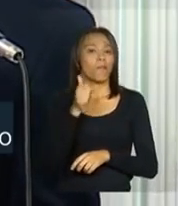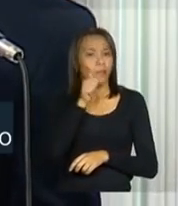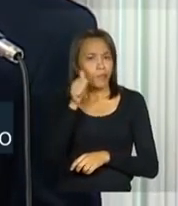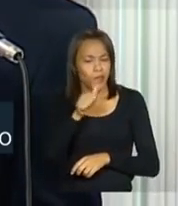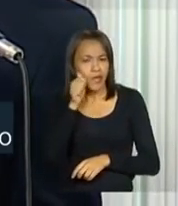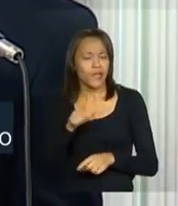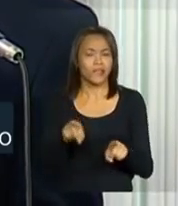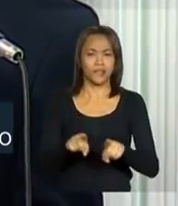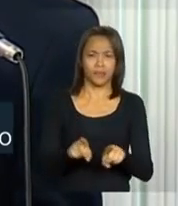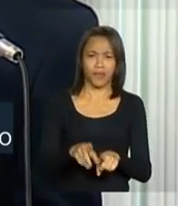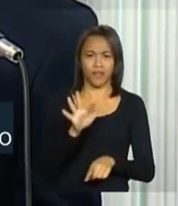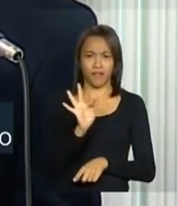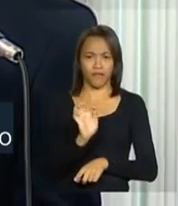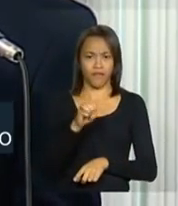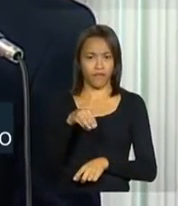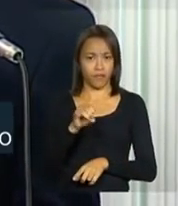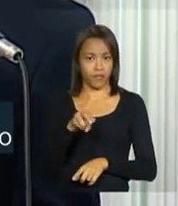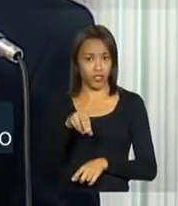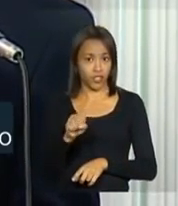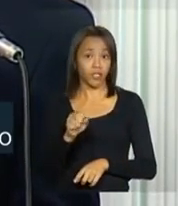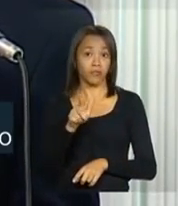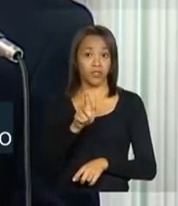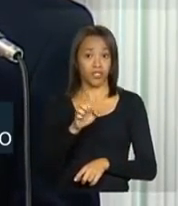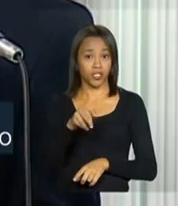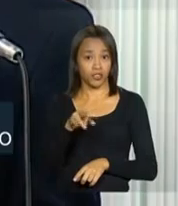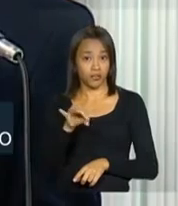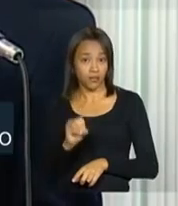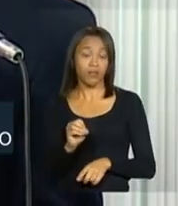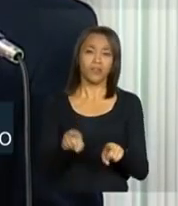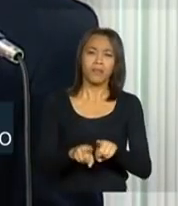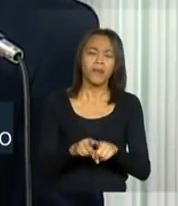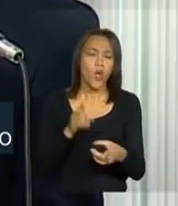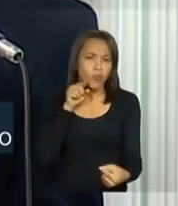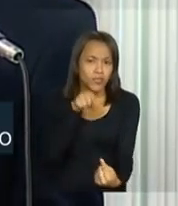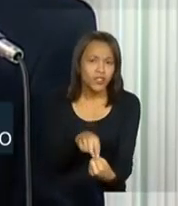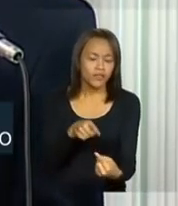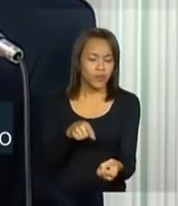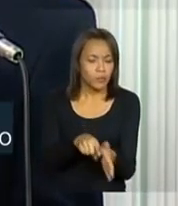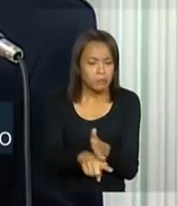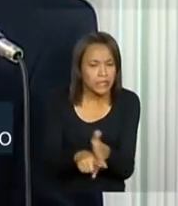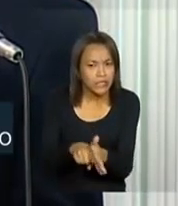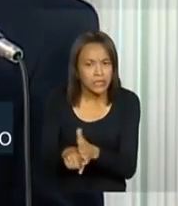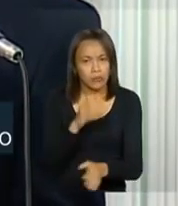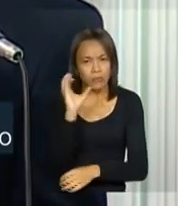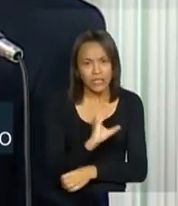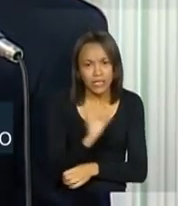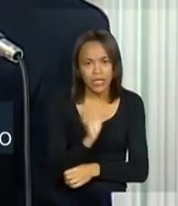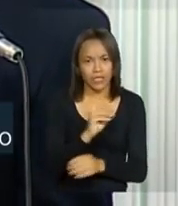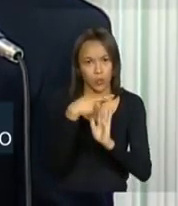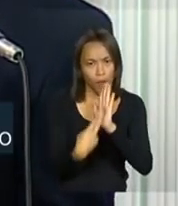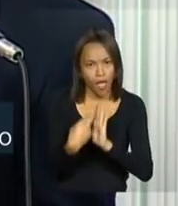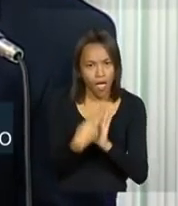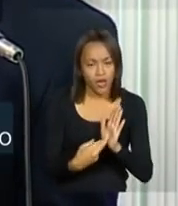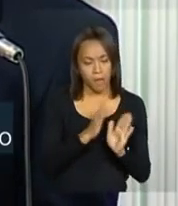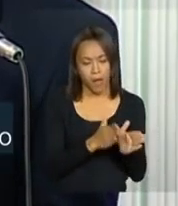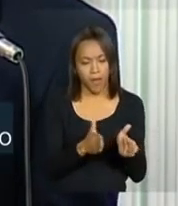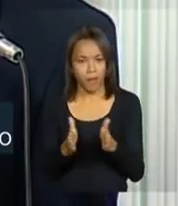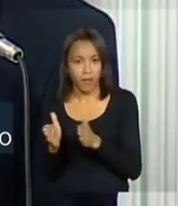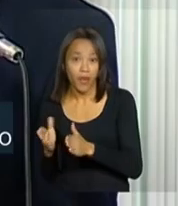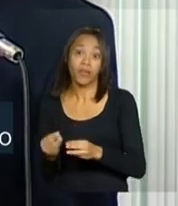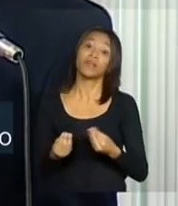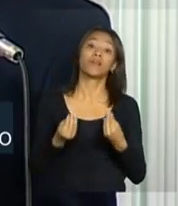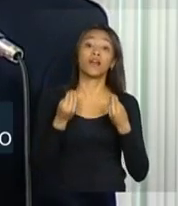mulheres e feminismos, mediante o apoio financeiro a projetos de pesquisa com mérito científico que contribuam para o desenvolvimento das temáticas no